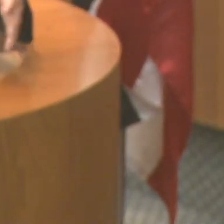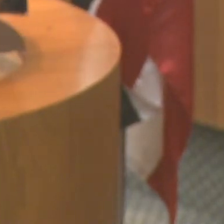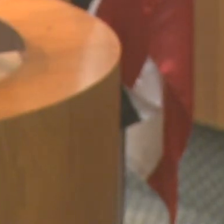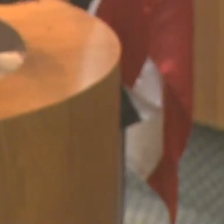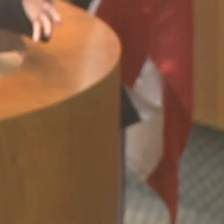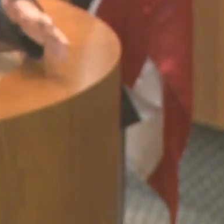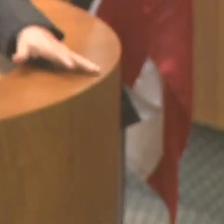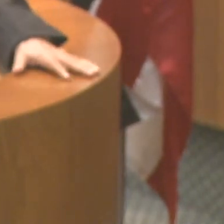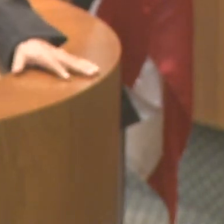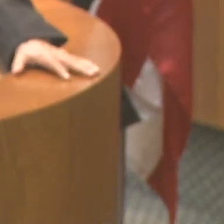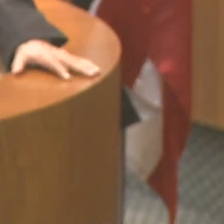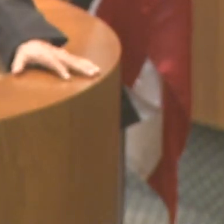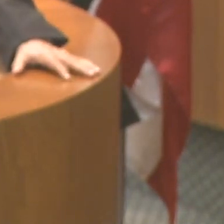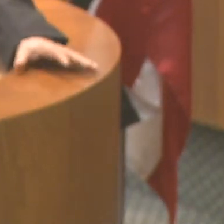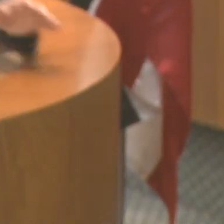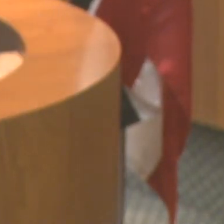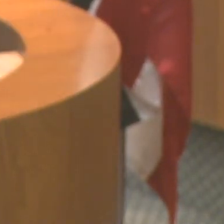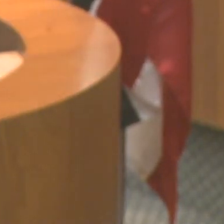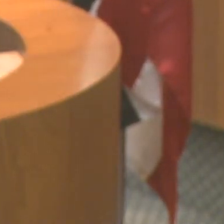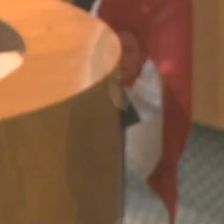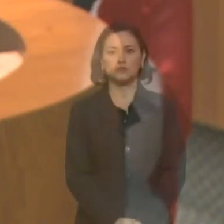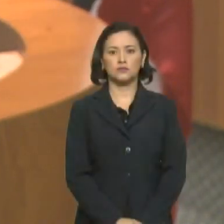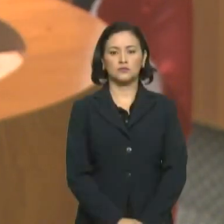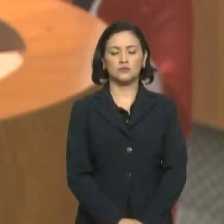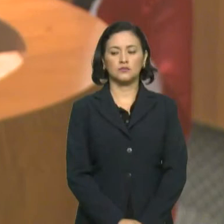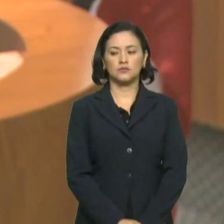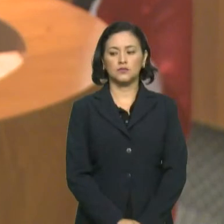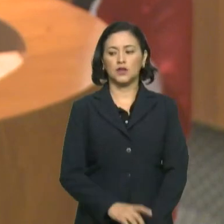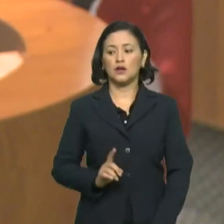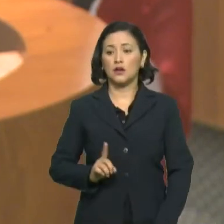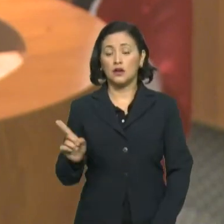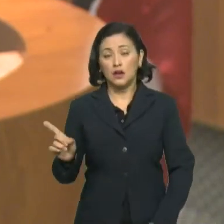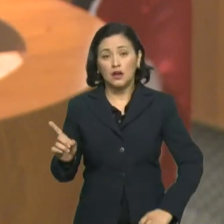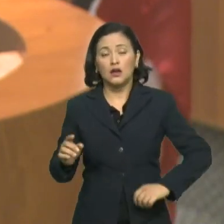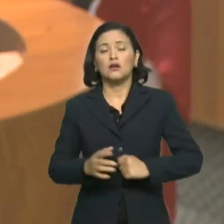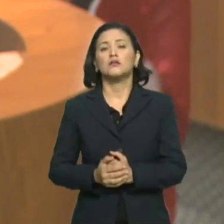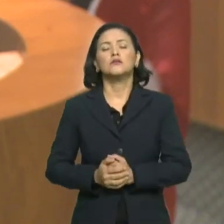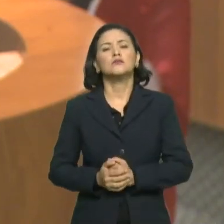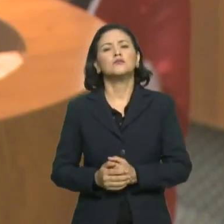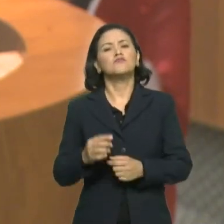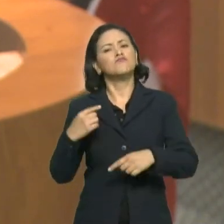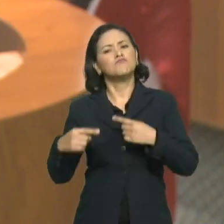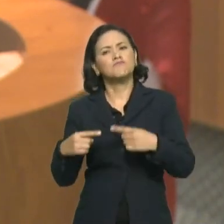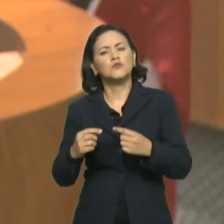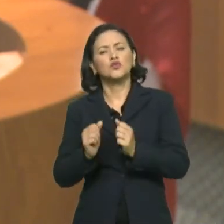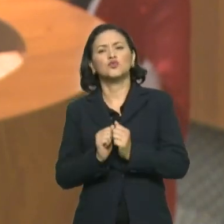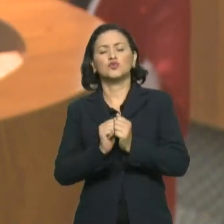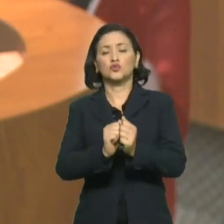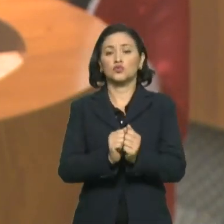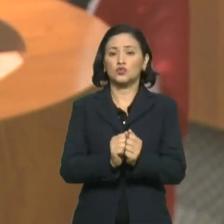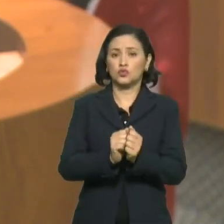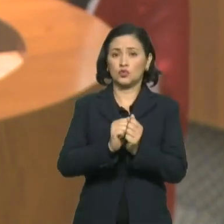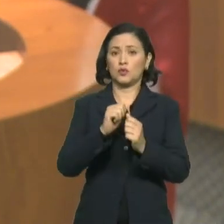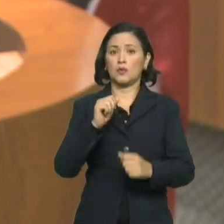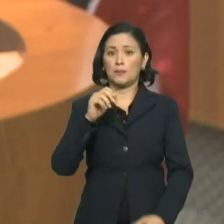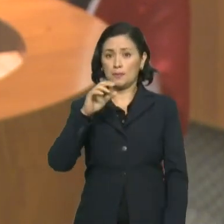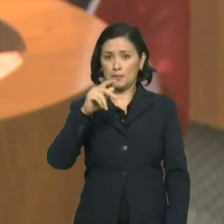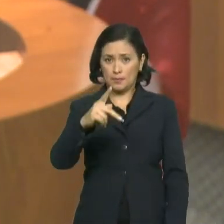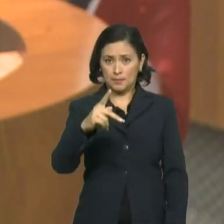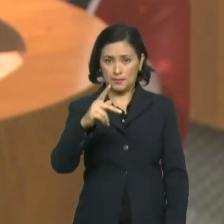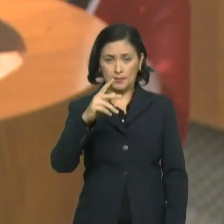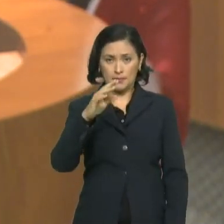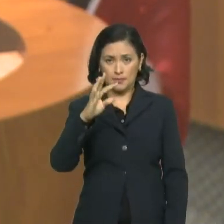daquele assentamento, daquela população, junto com o Partido dos Trabalhadores, o presidente do meu partido e secretário de Agricultura do município